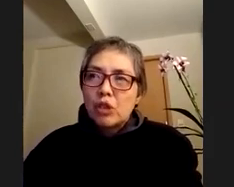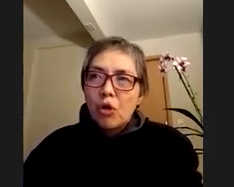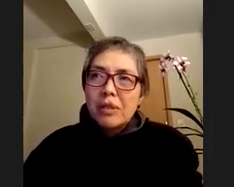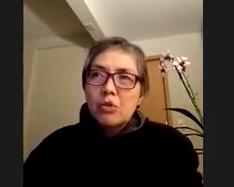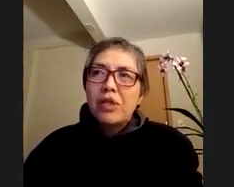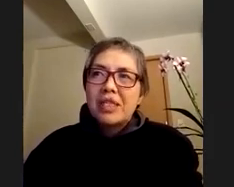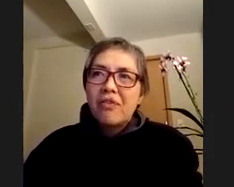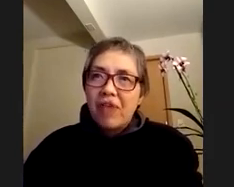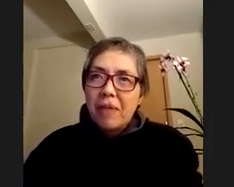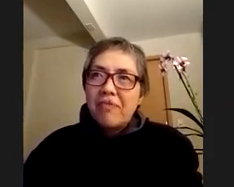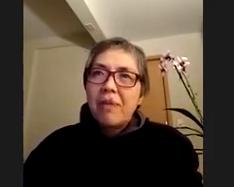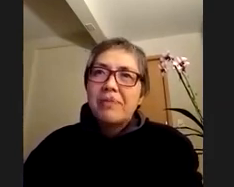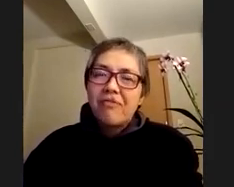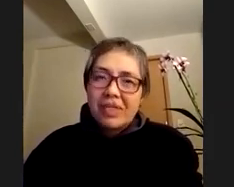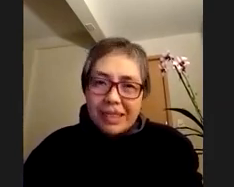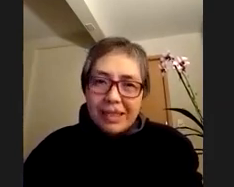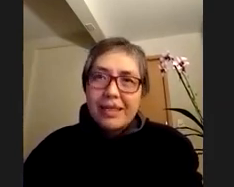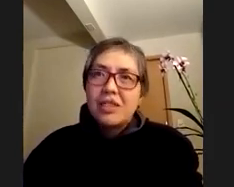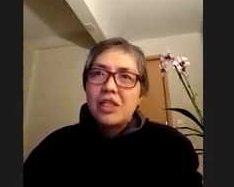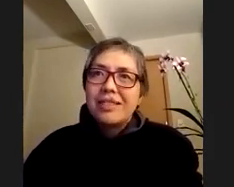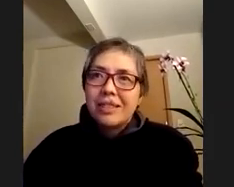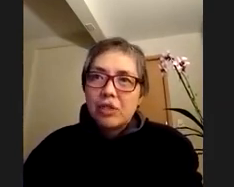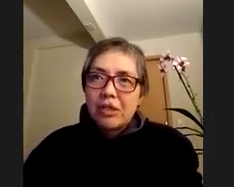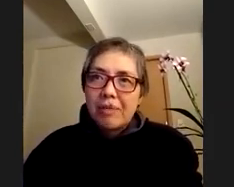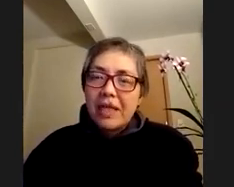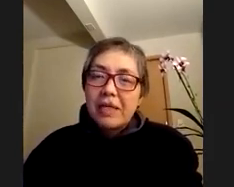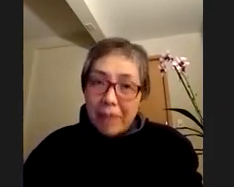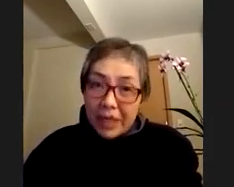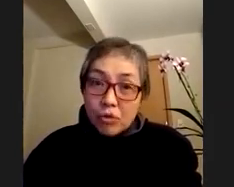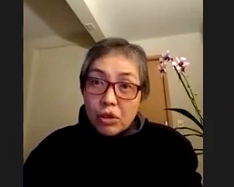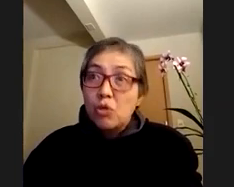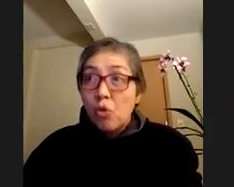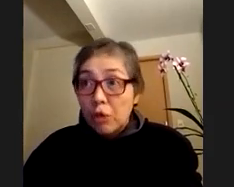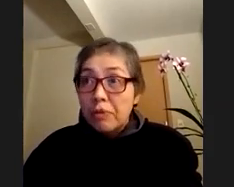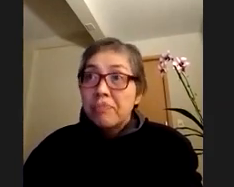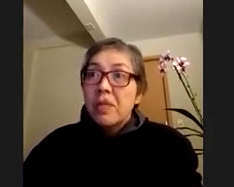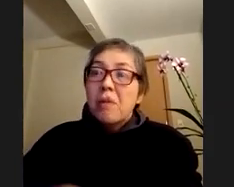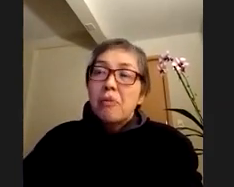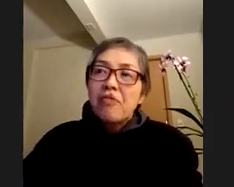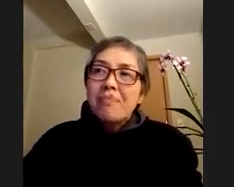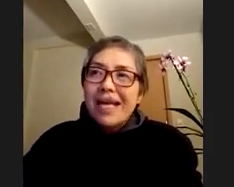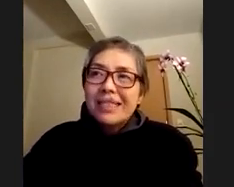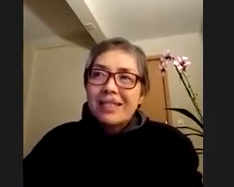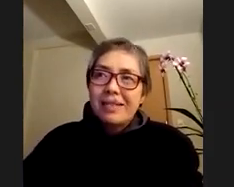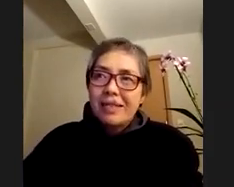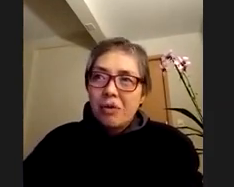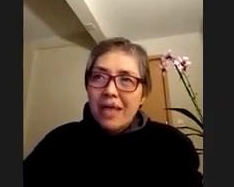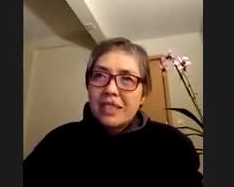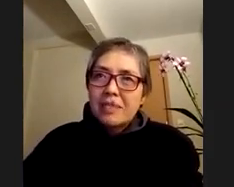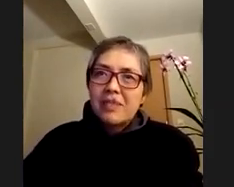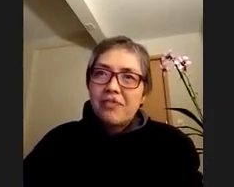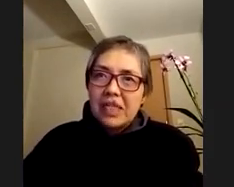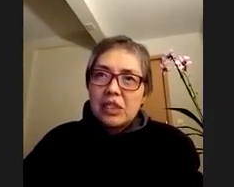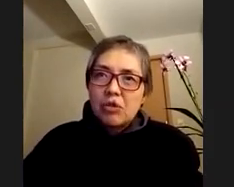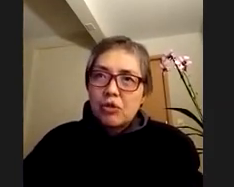dos sintomas, ocorrência de febre, facilitar a higienização dos equipamentos e do corpo, prover máscaras adequadas